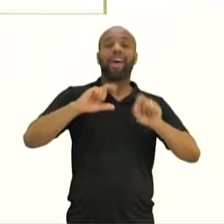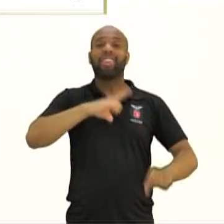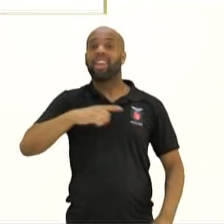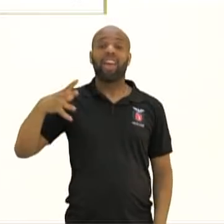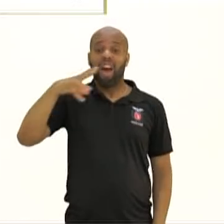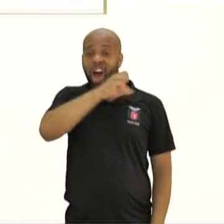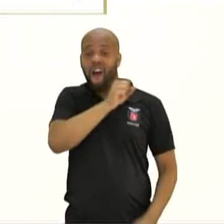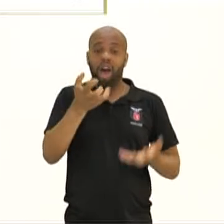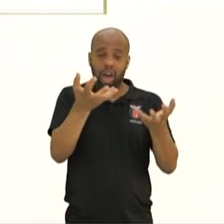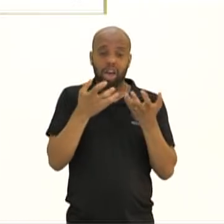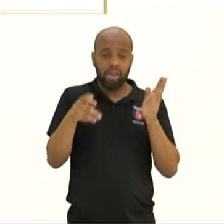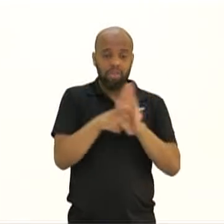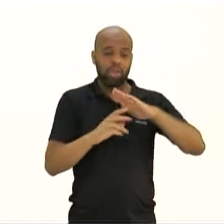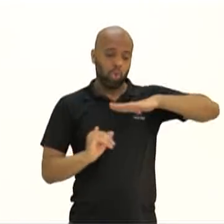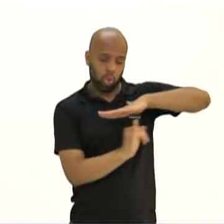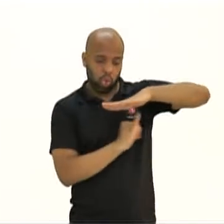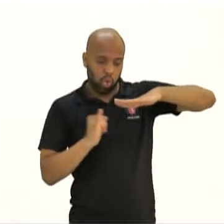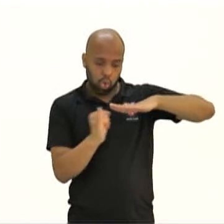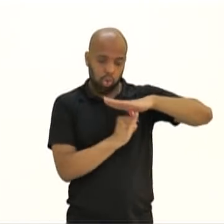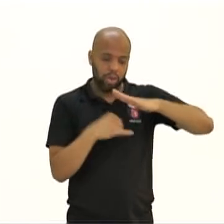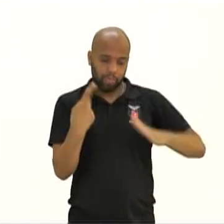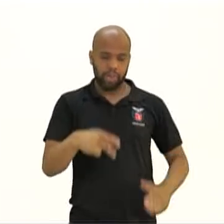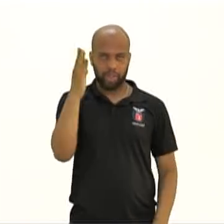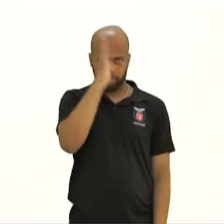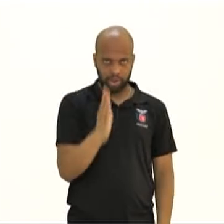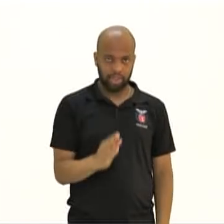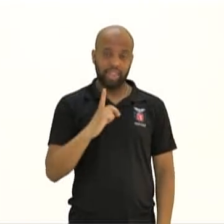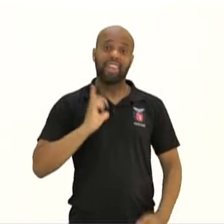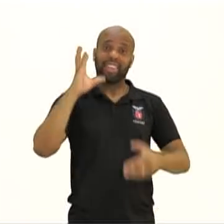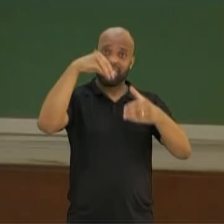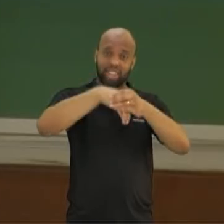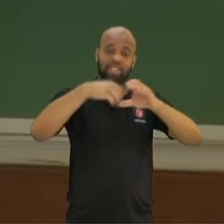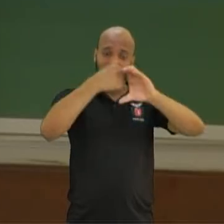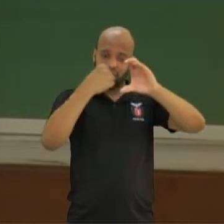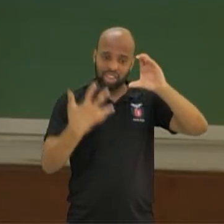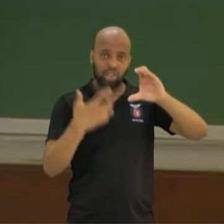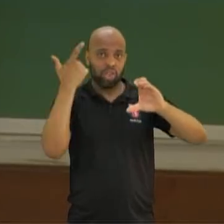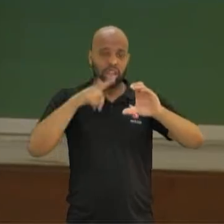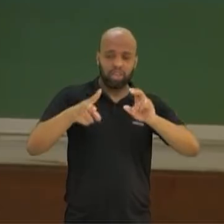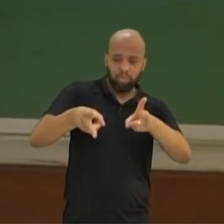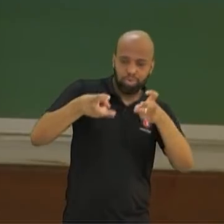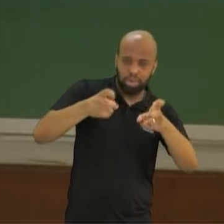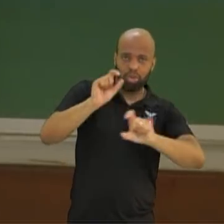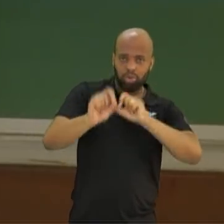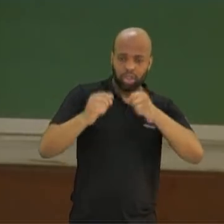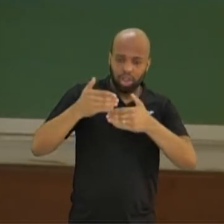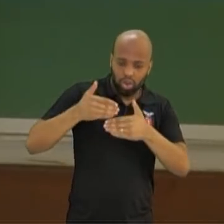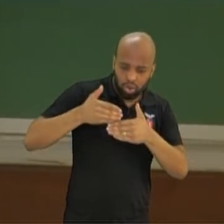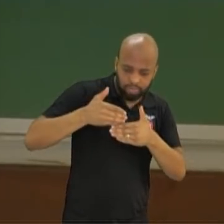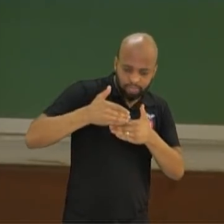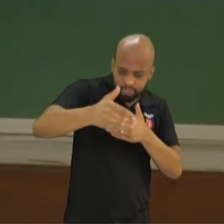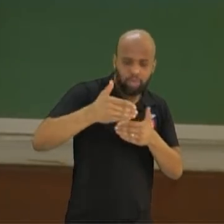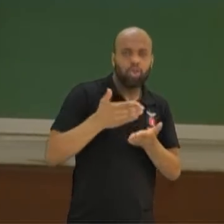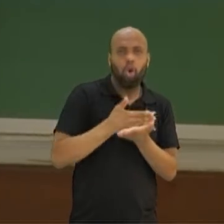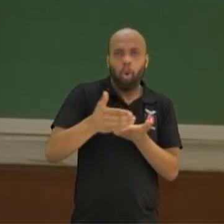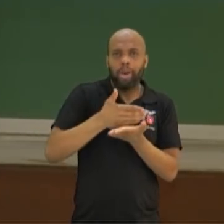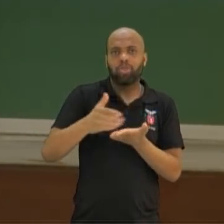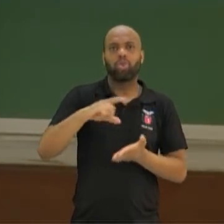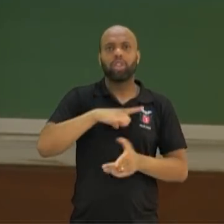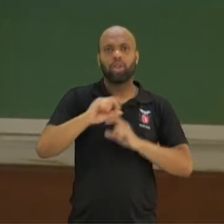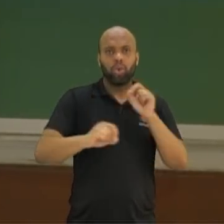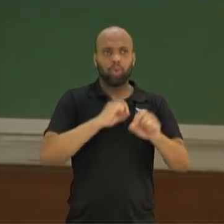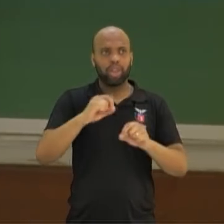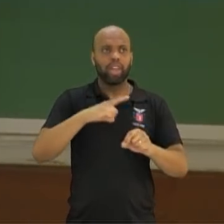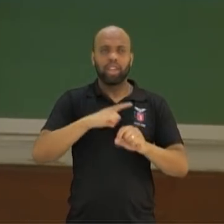aquela produção industrial local. Dentro dessa característica, a gente observa que começou a haver uma grande concentração na